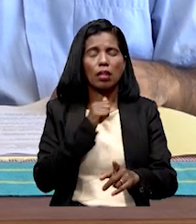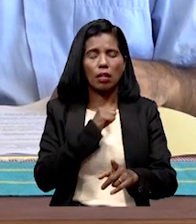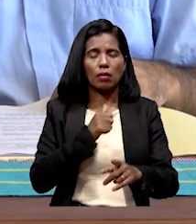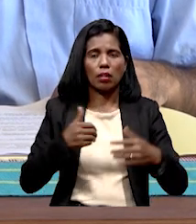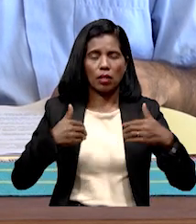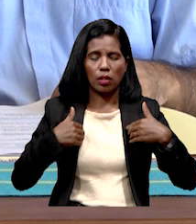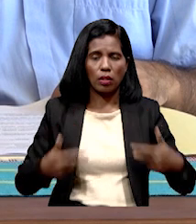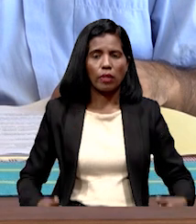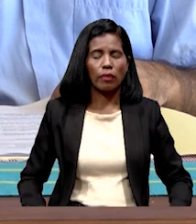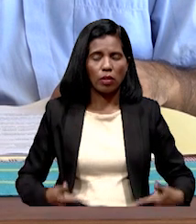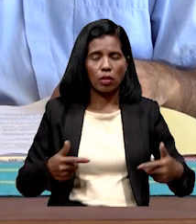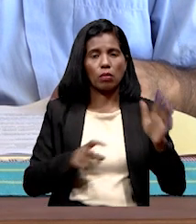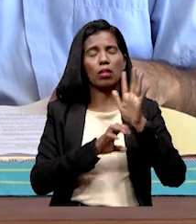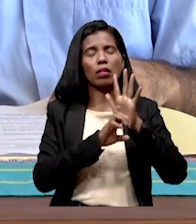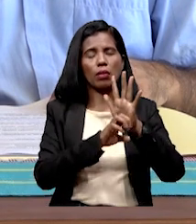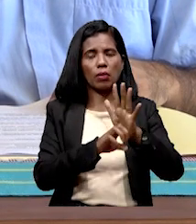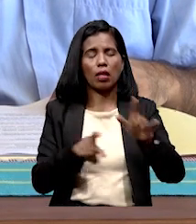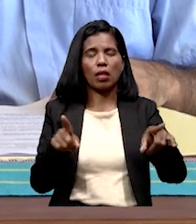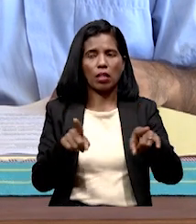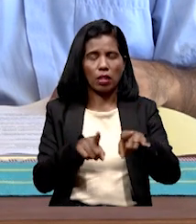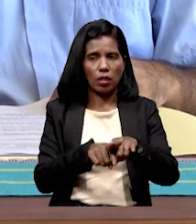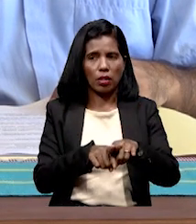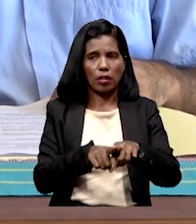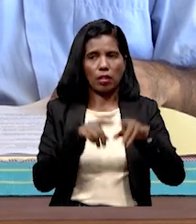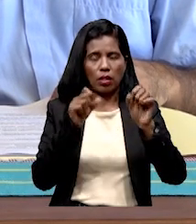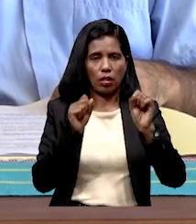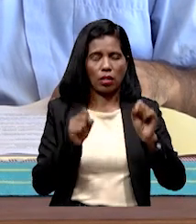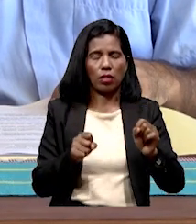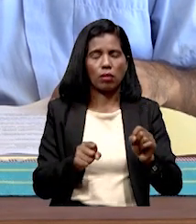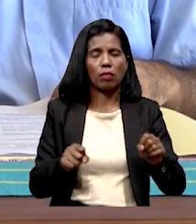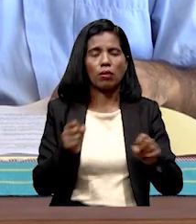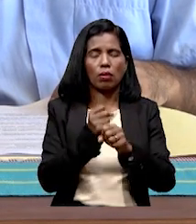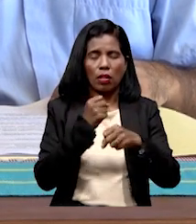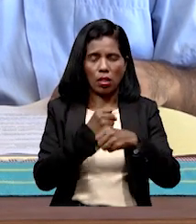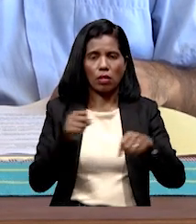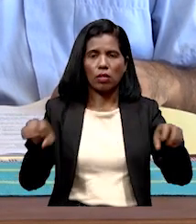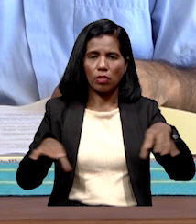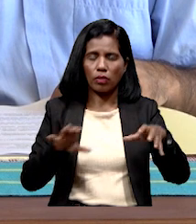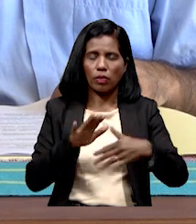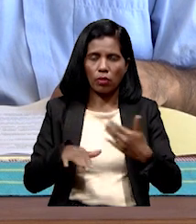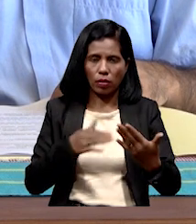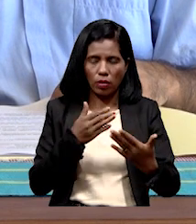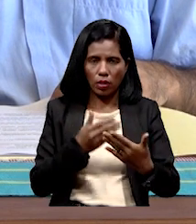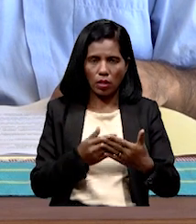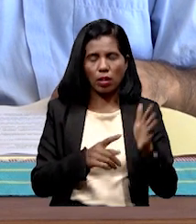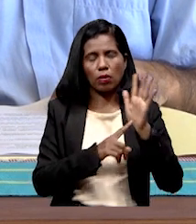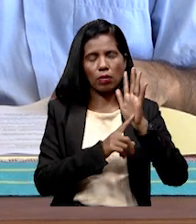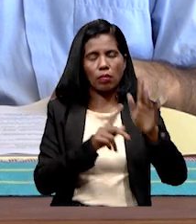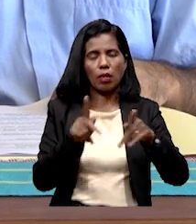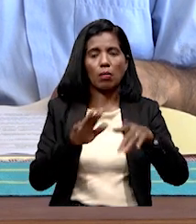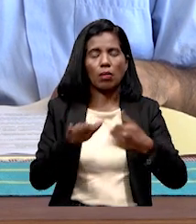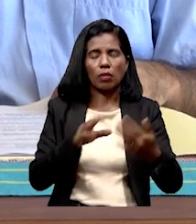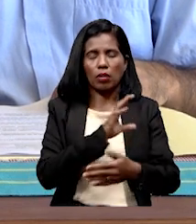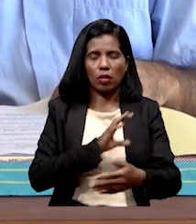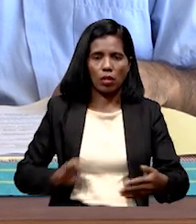vida exemplarida no dar leigo, no ato presta serviço útil noburas ba comunidade cristã,